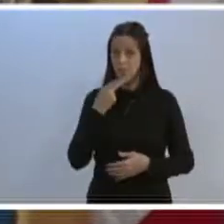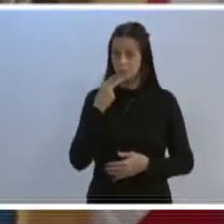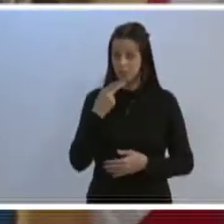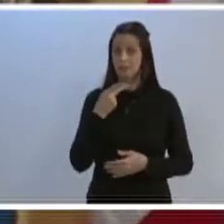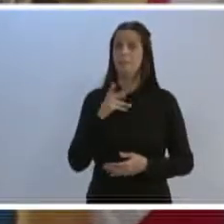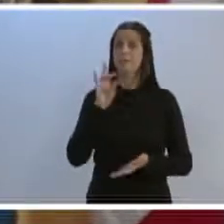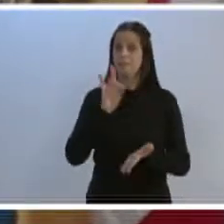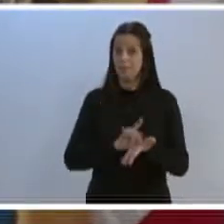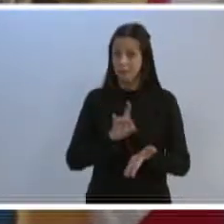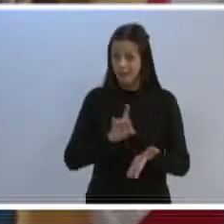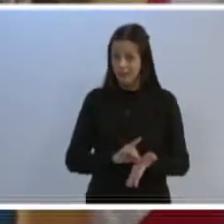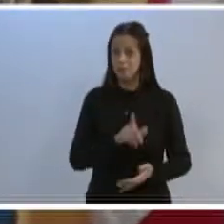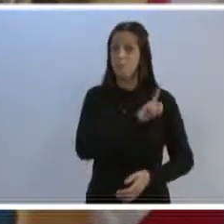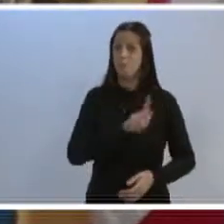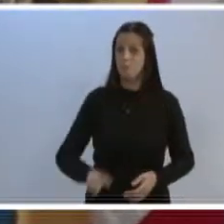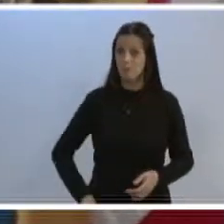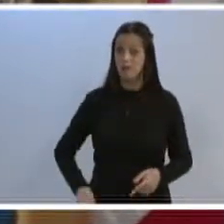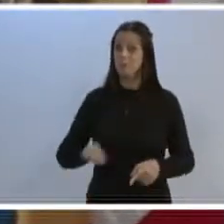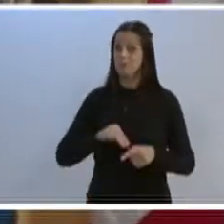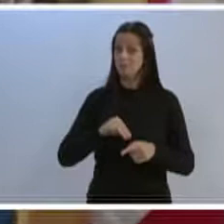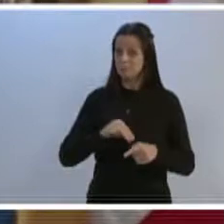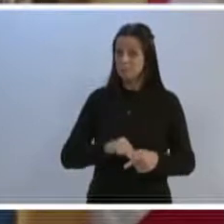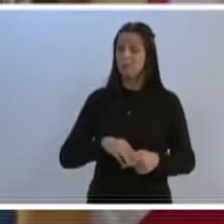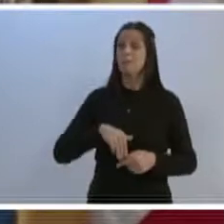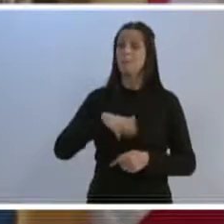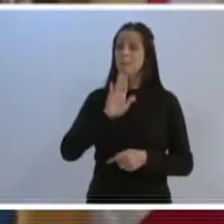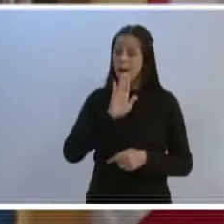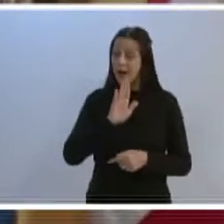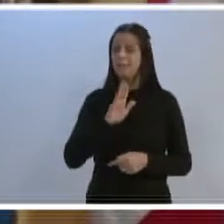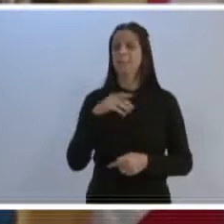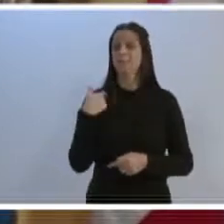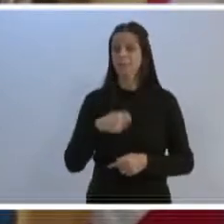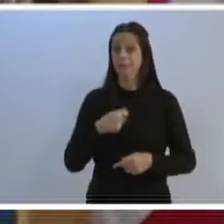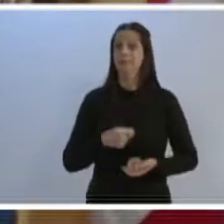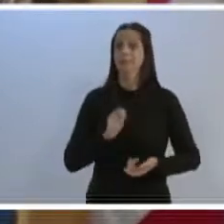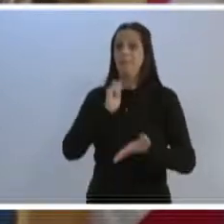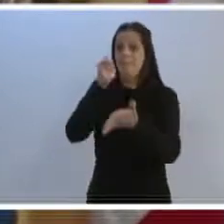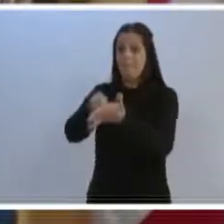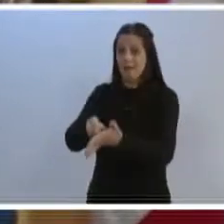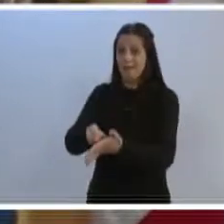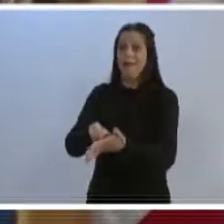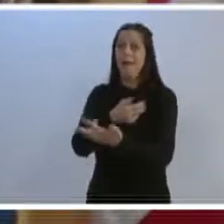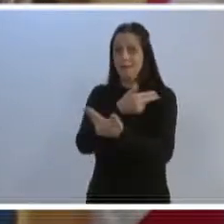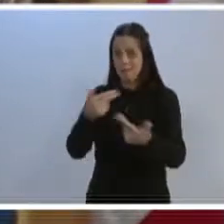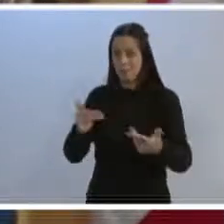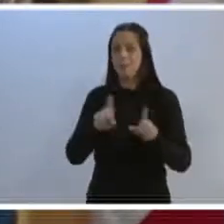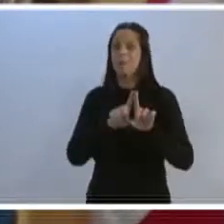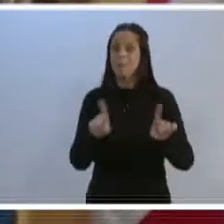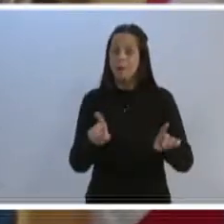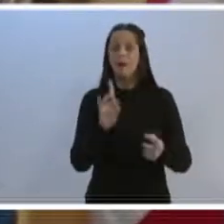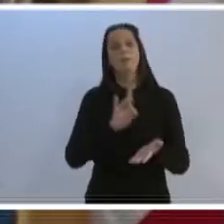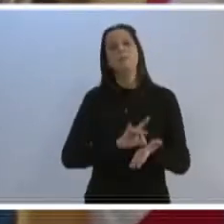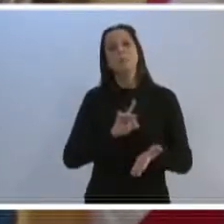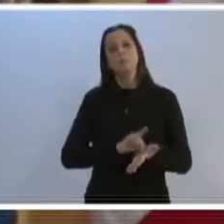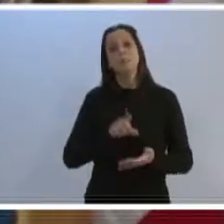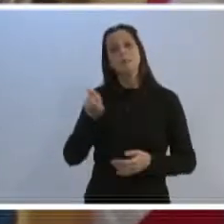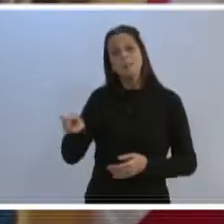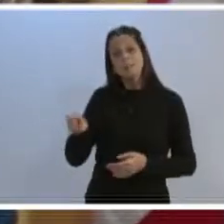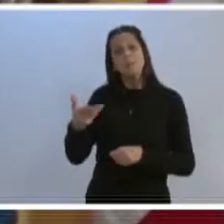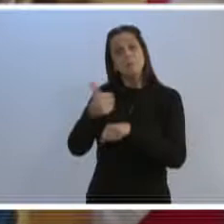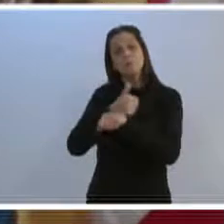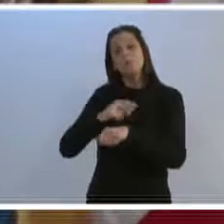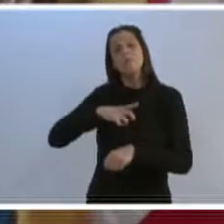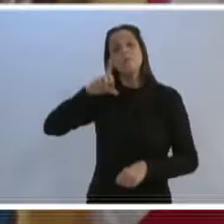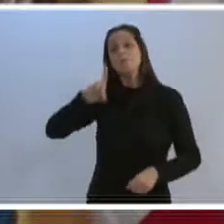difícil está com o governo municipal mas eles como agentes como pessoas dedicadas trabalhadoras eles têm o direito sim de pedir